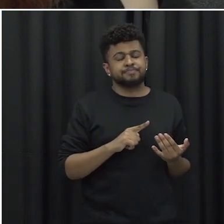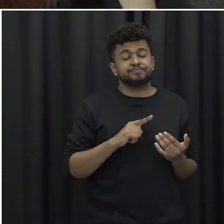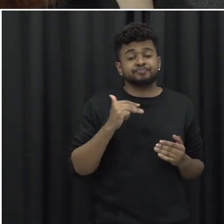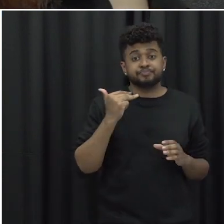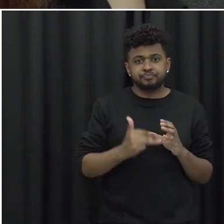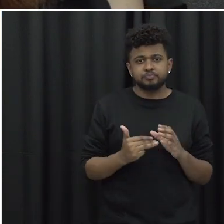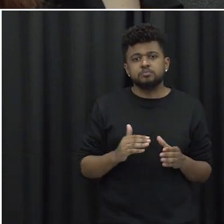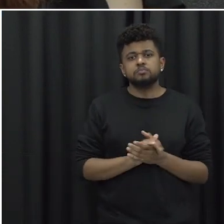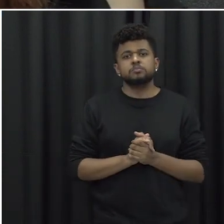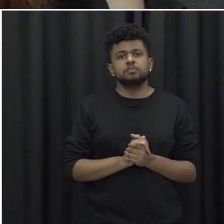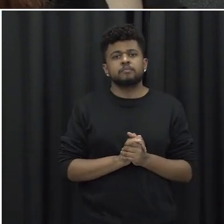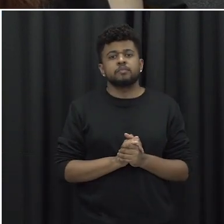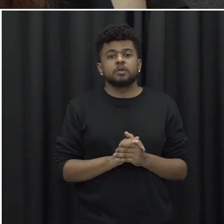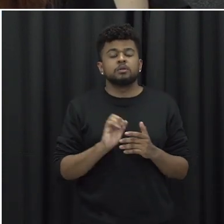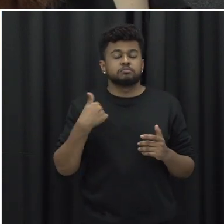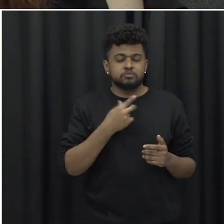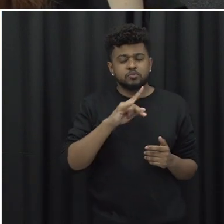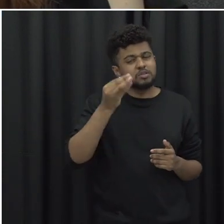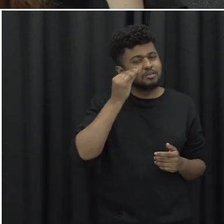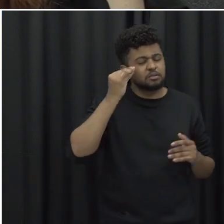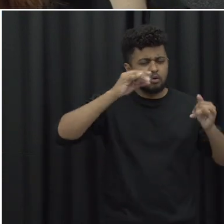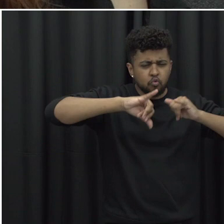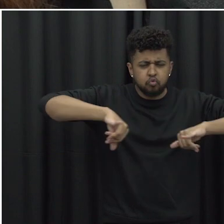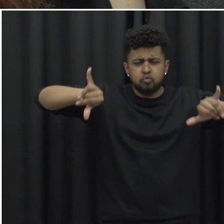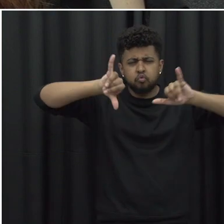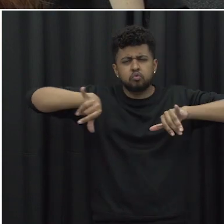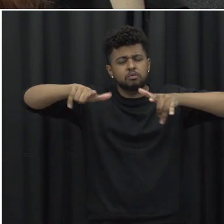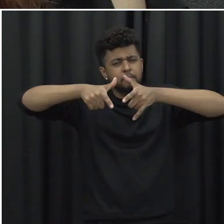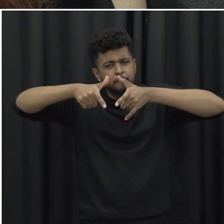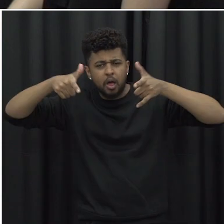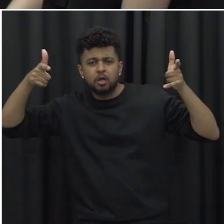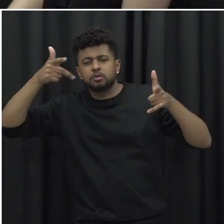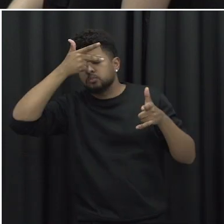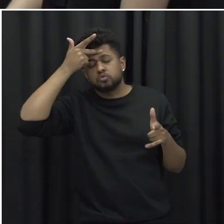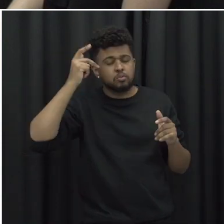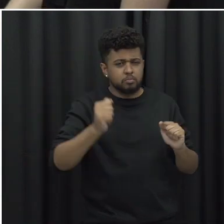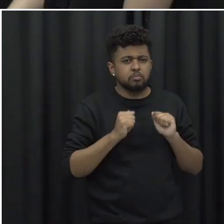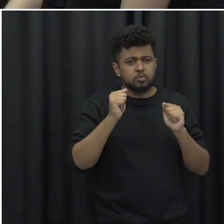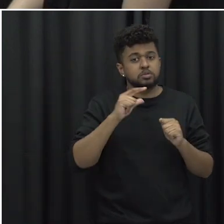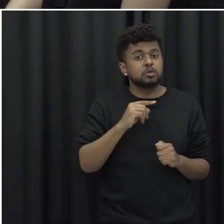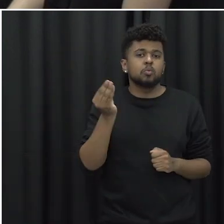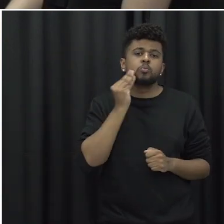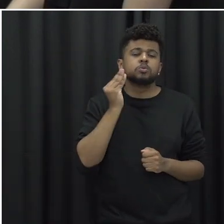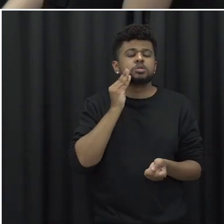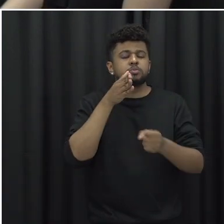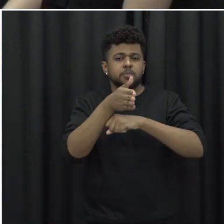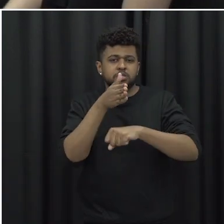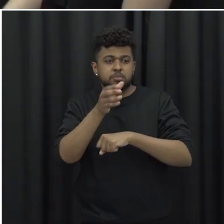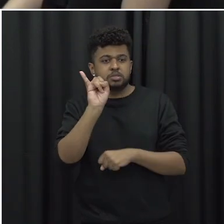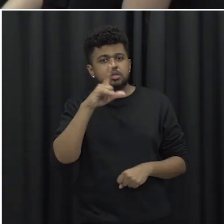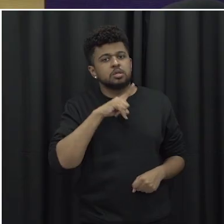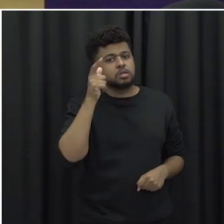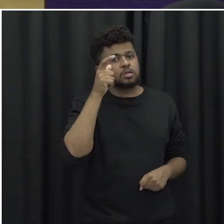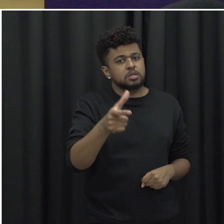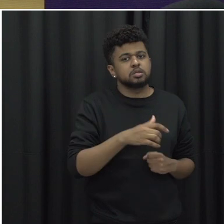ter oportunidade de participar, se for interesse. A gente vai colocar na descrição do vídeo, então, o site do projeto,